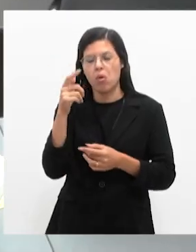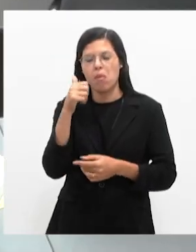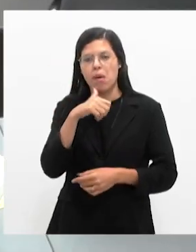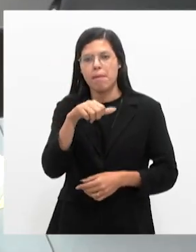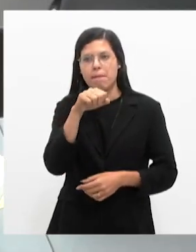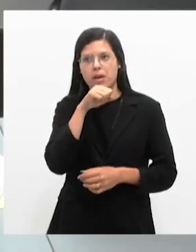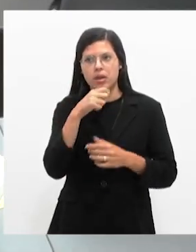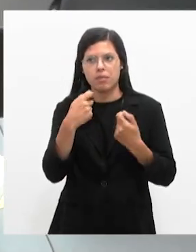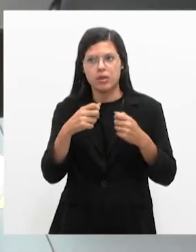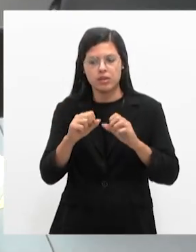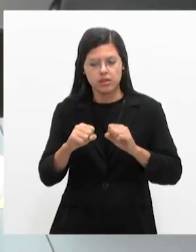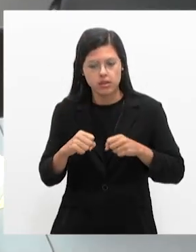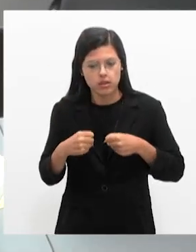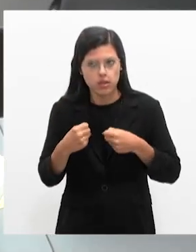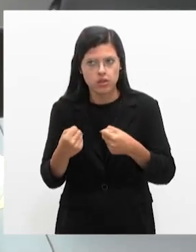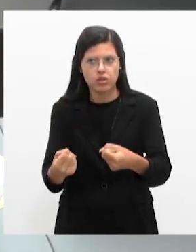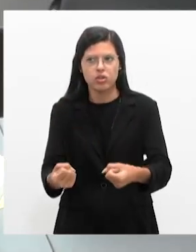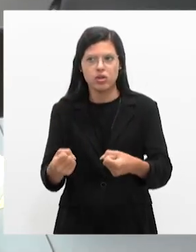exclusivamente ao filho,